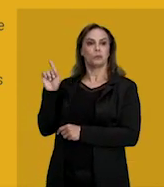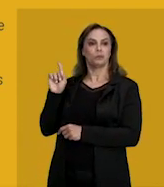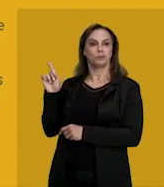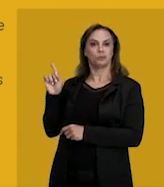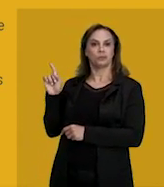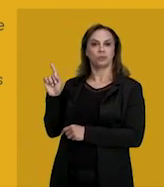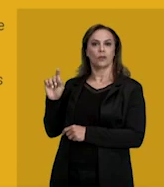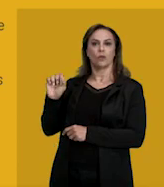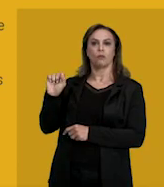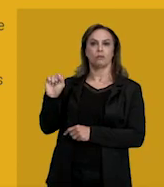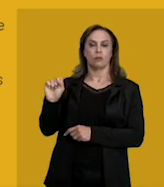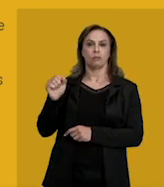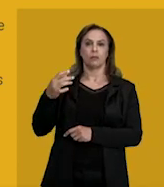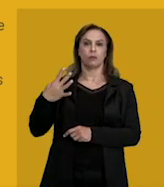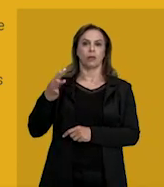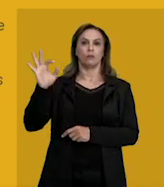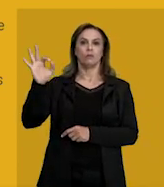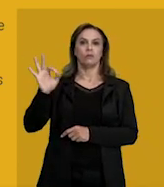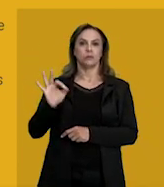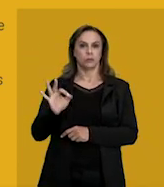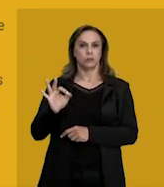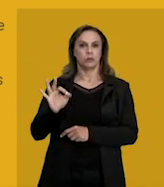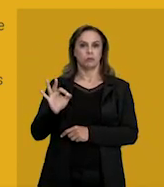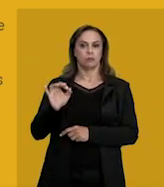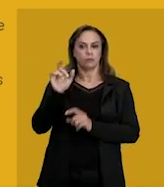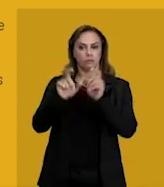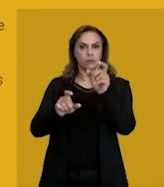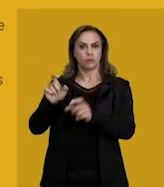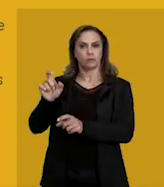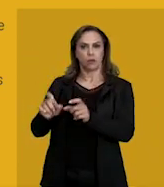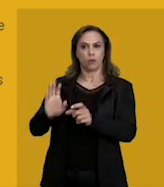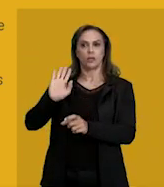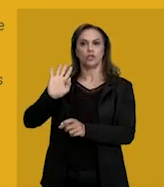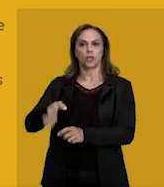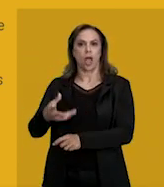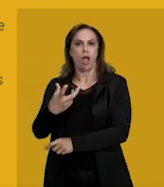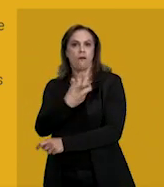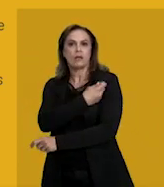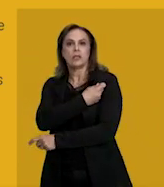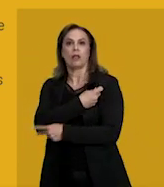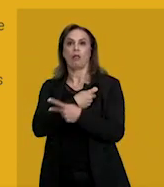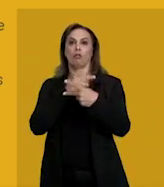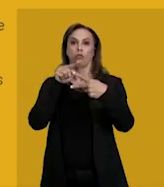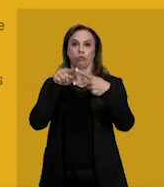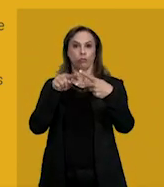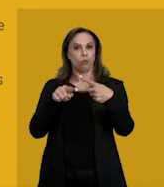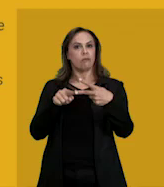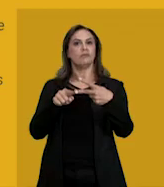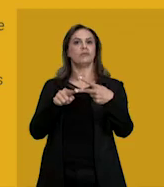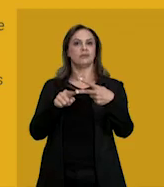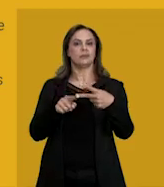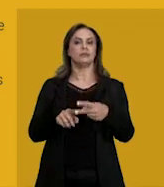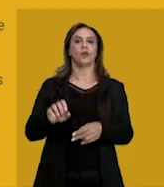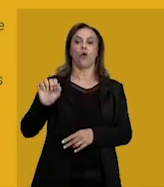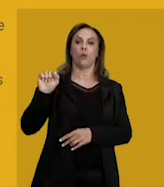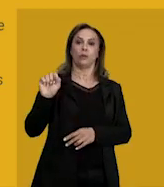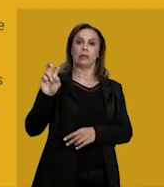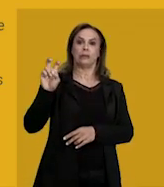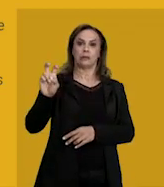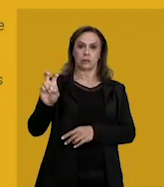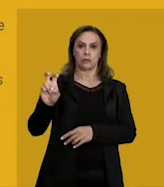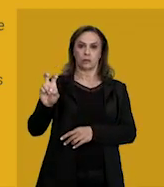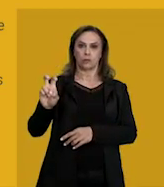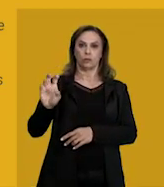84% da população está com as duas doses e 55% da população com dose de